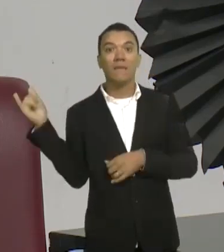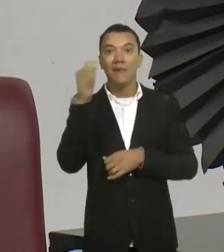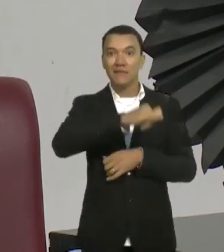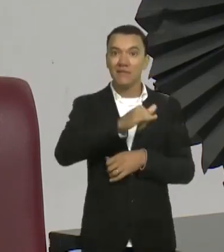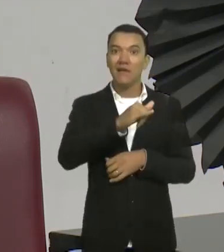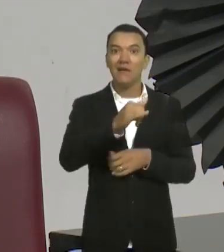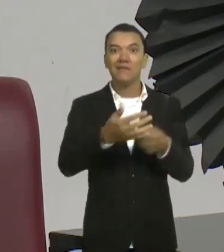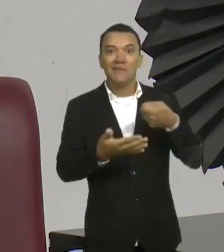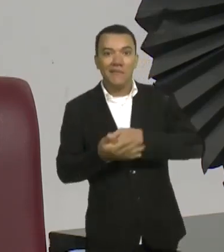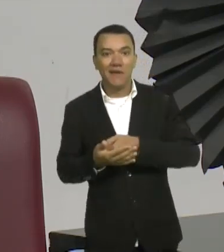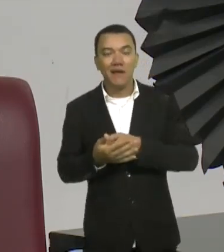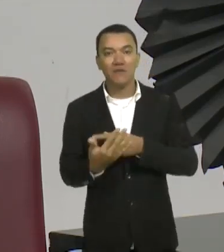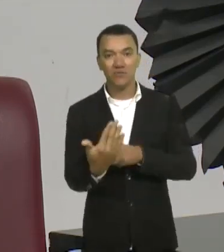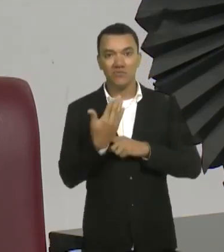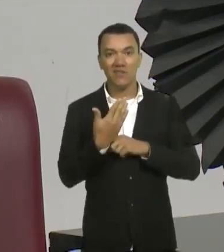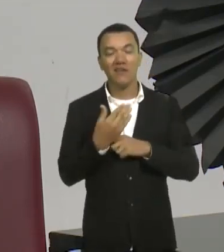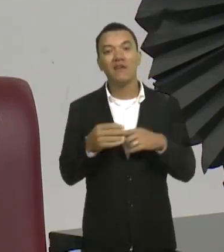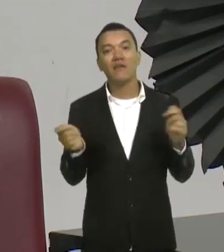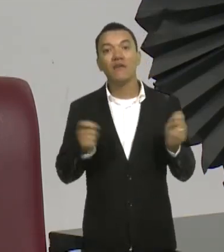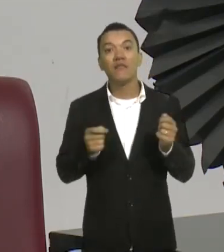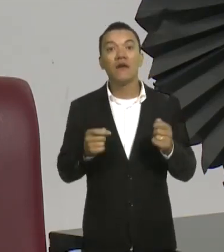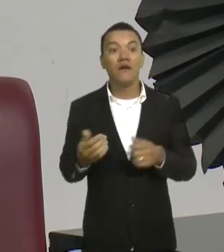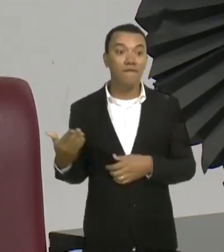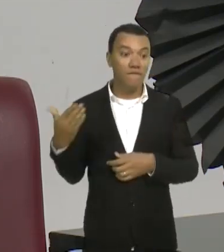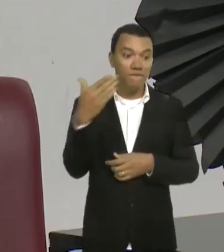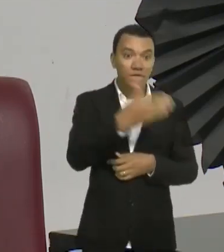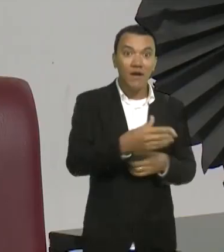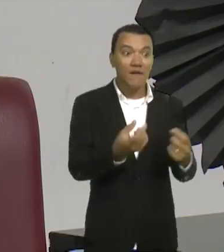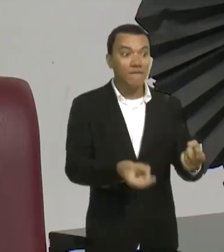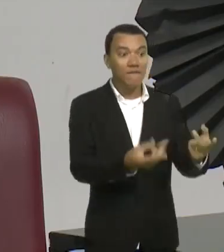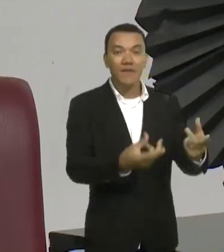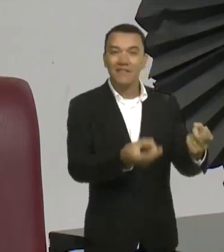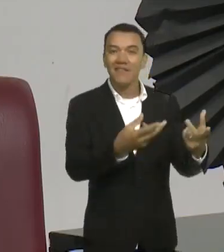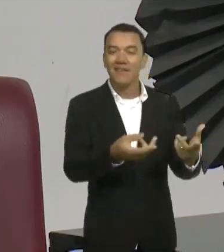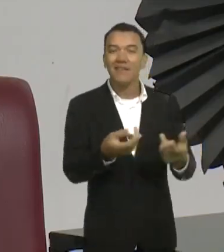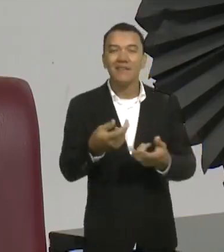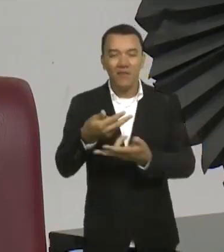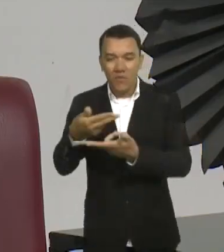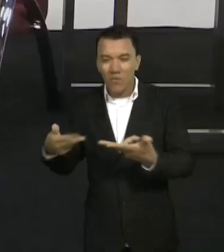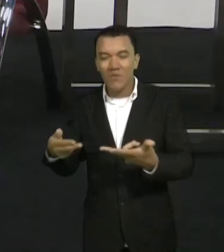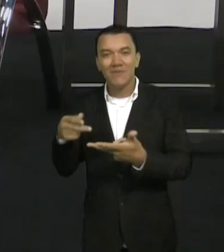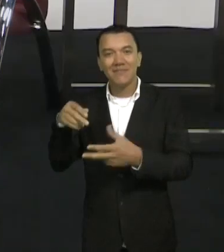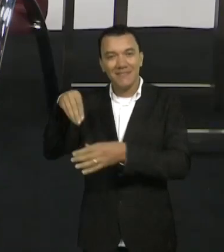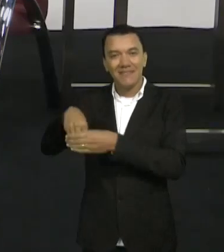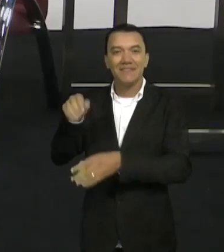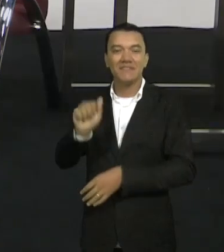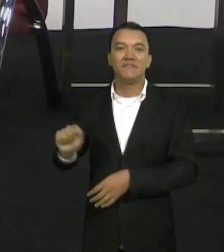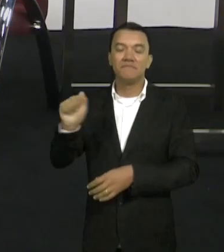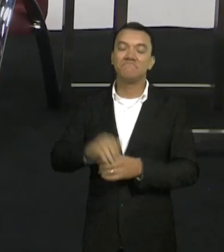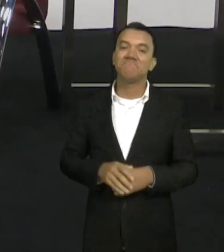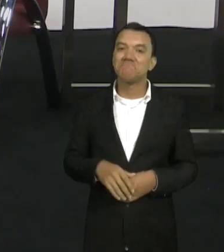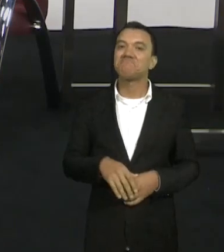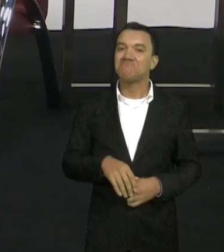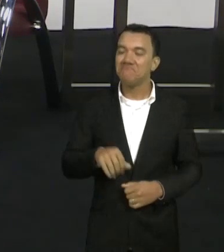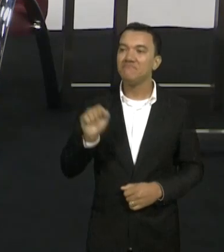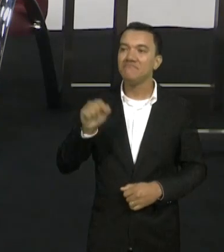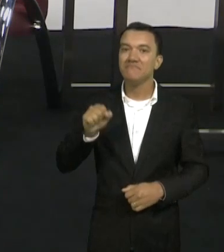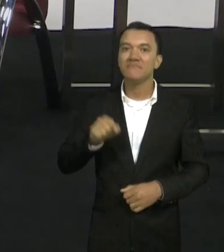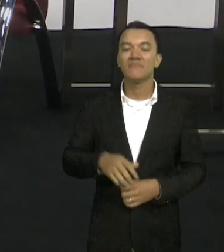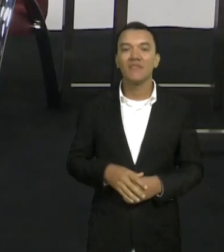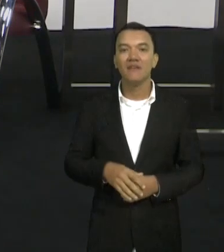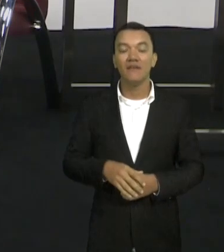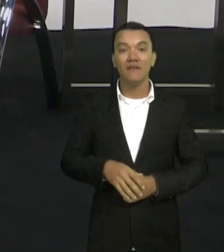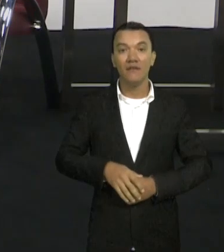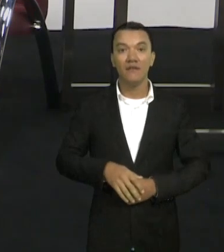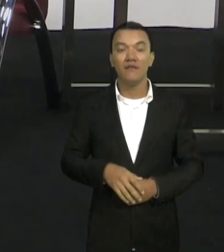da passagem, e a gente vai e comercializa os produtos feitos dentro da associação. Tá vendo por que tua mãe sonhou com esse boi? Porque